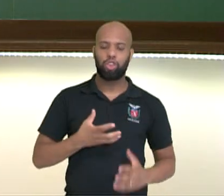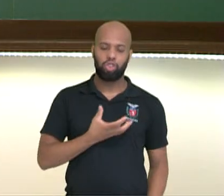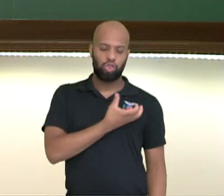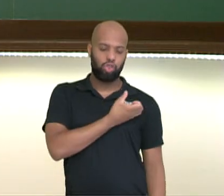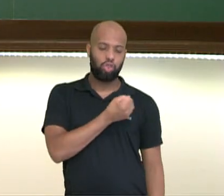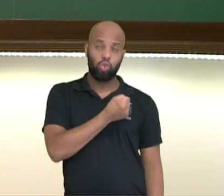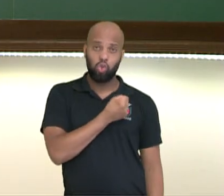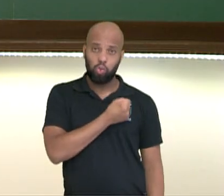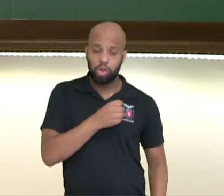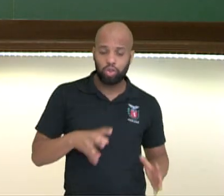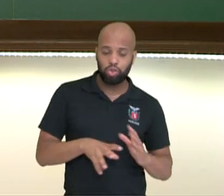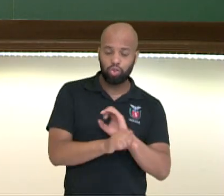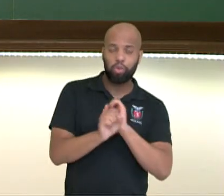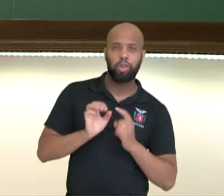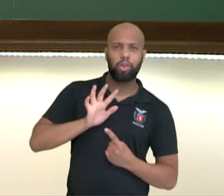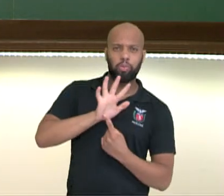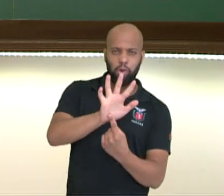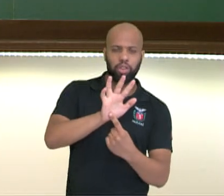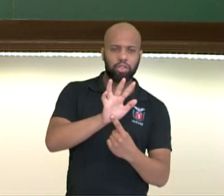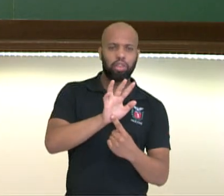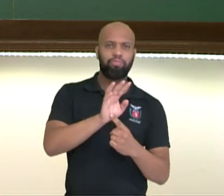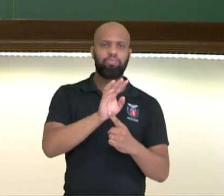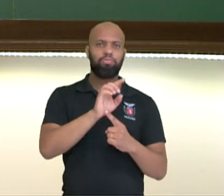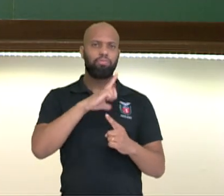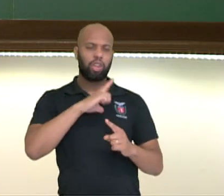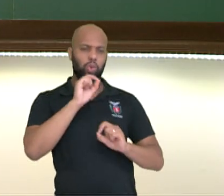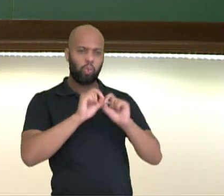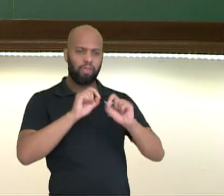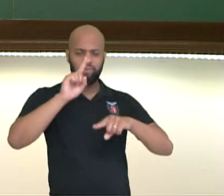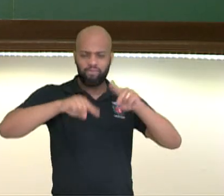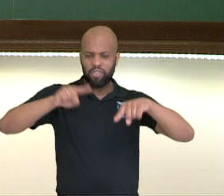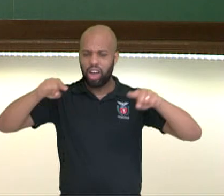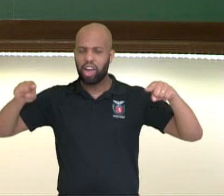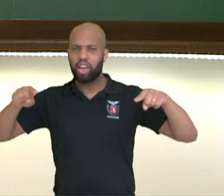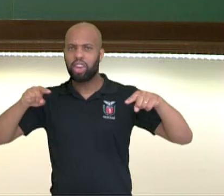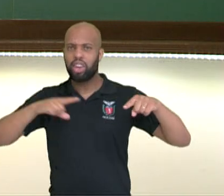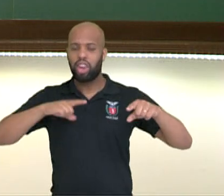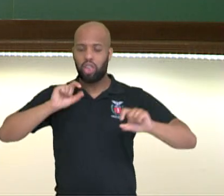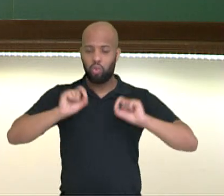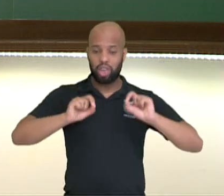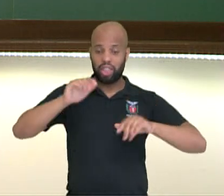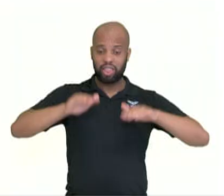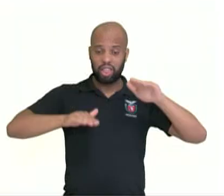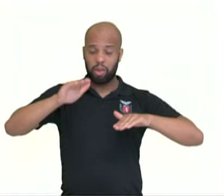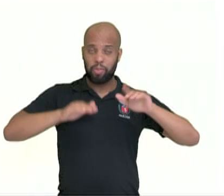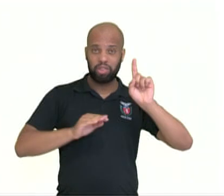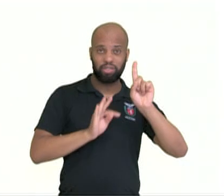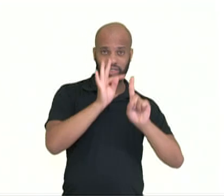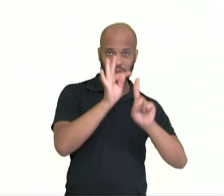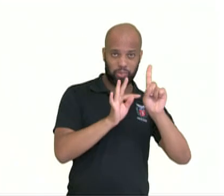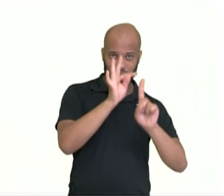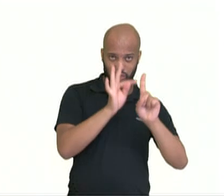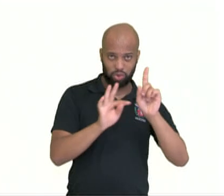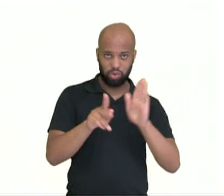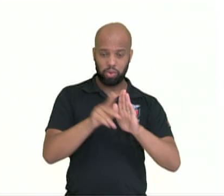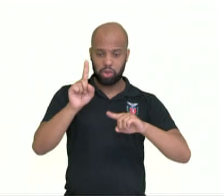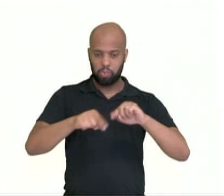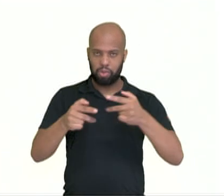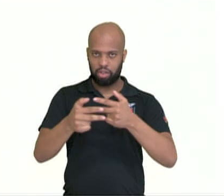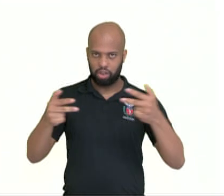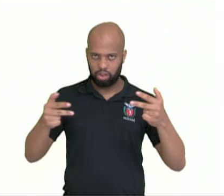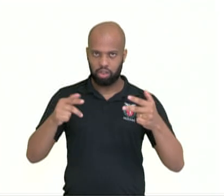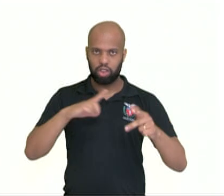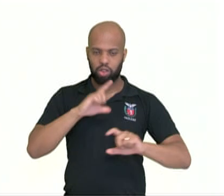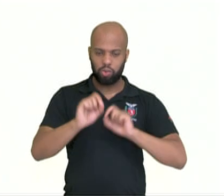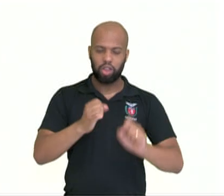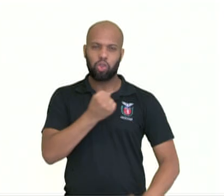físicas termométricas são grandezas que variam com a temperatura do material. Então, o material ele tem grandezas físicas que a gente